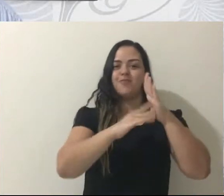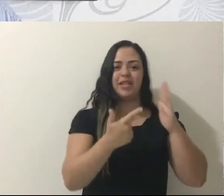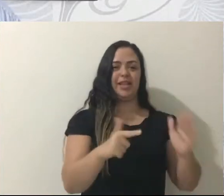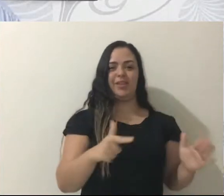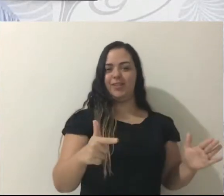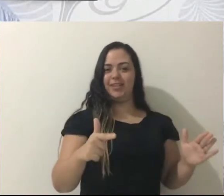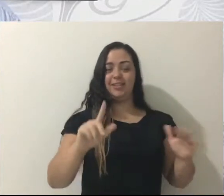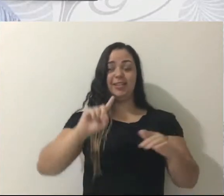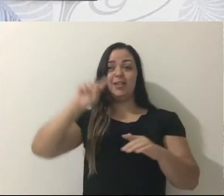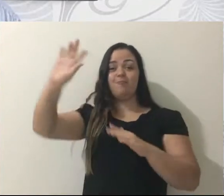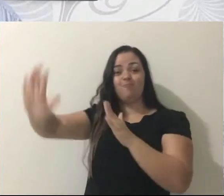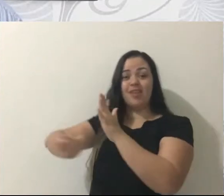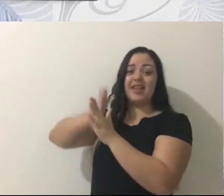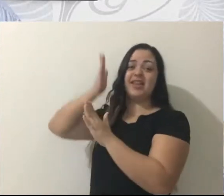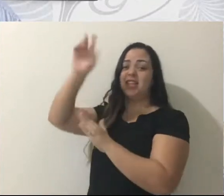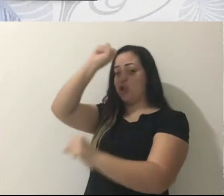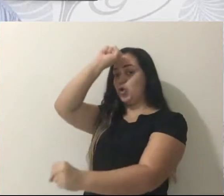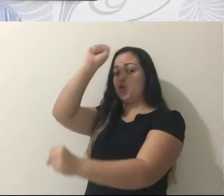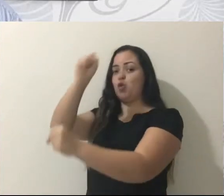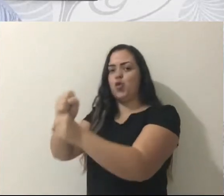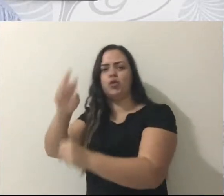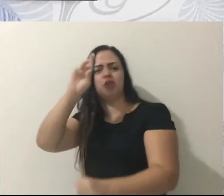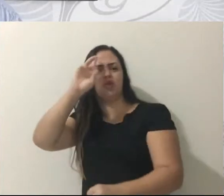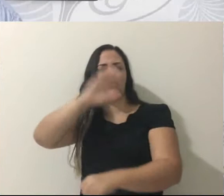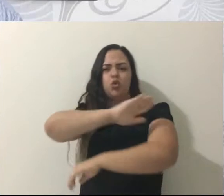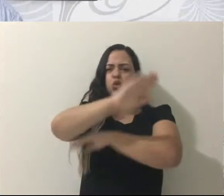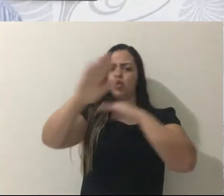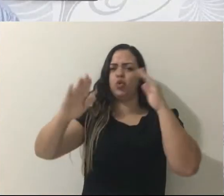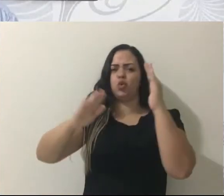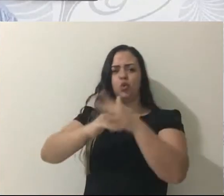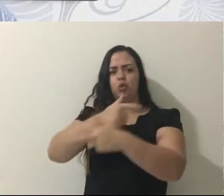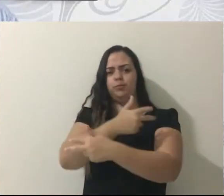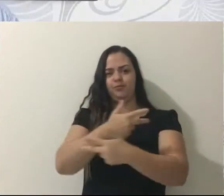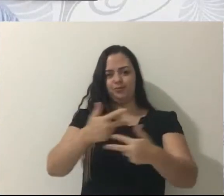ilimitado e que é dono e é Senhor sobre tudo.